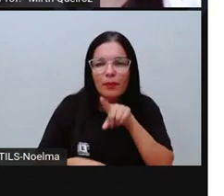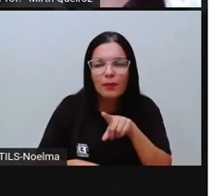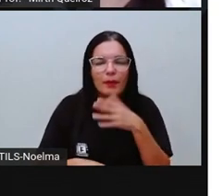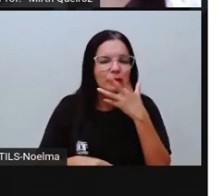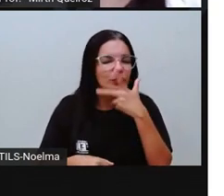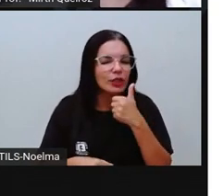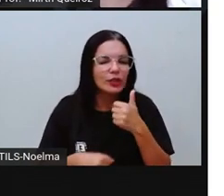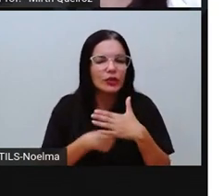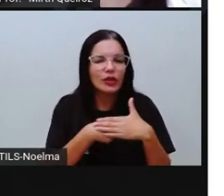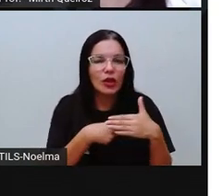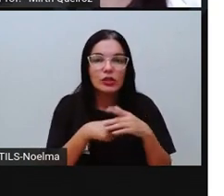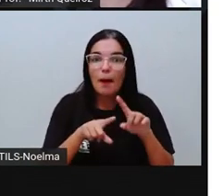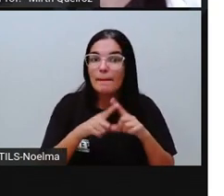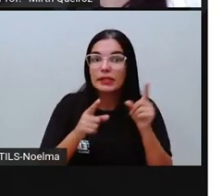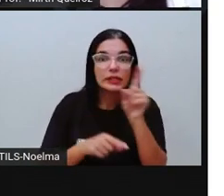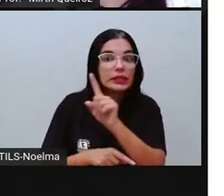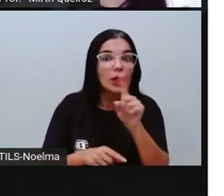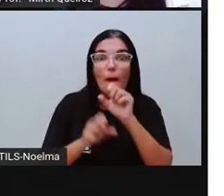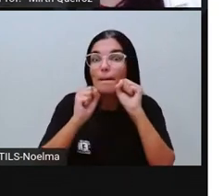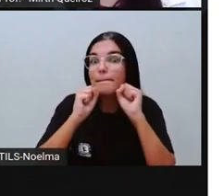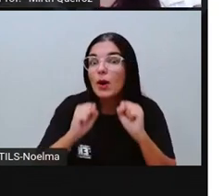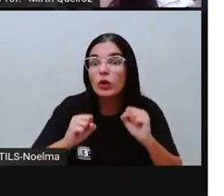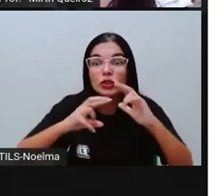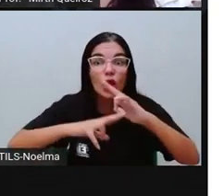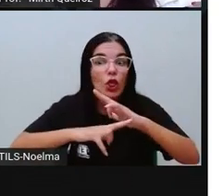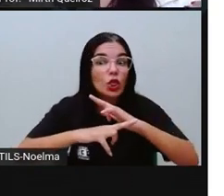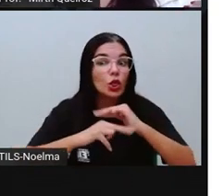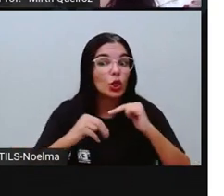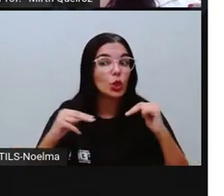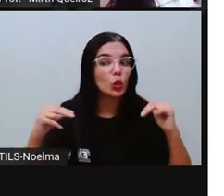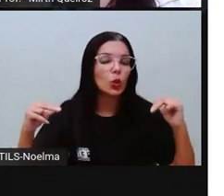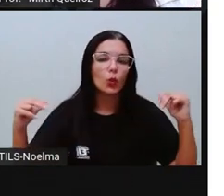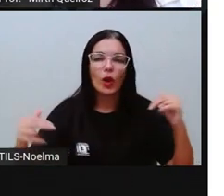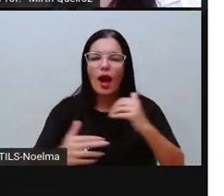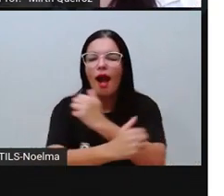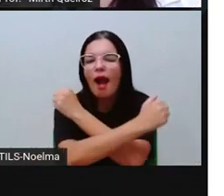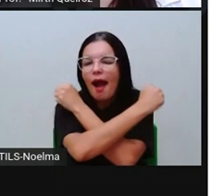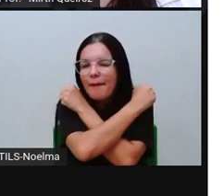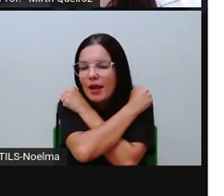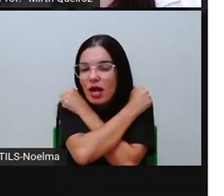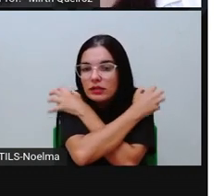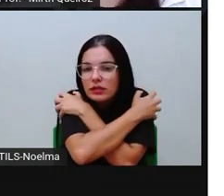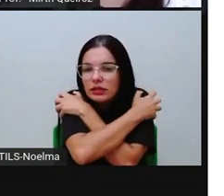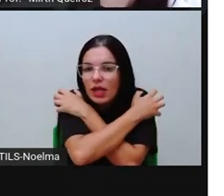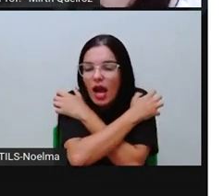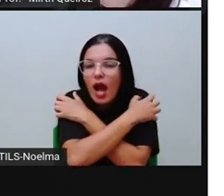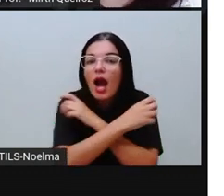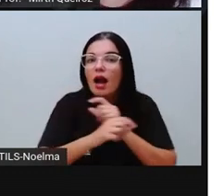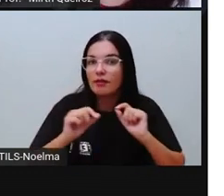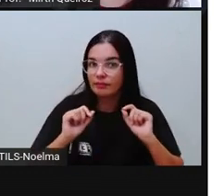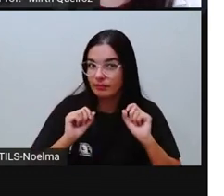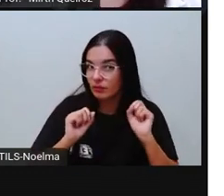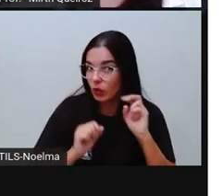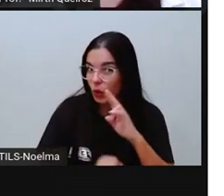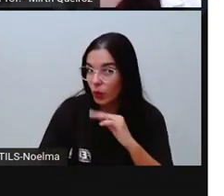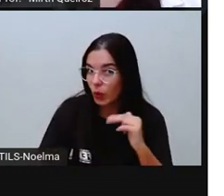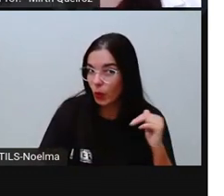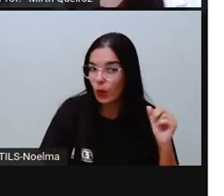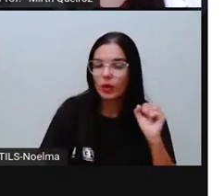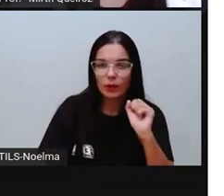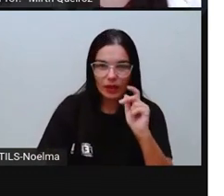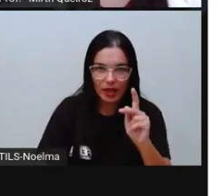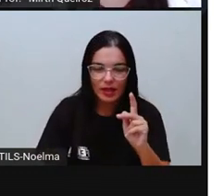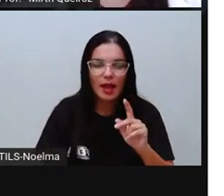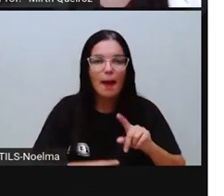a gente não pode abraçar um tamanduá. Por quê? O abraço para a gente é uma declaração aí de afeto, de carinho,